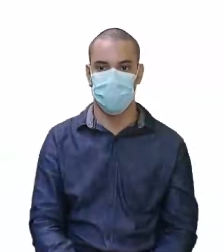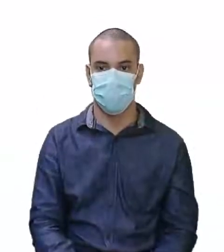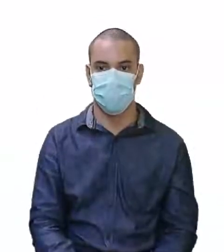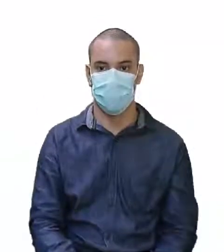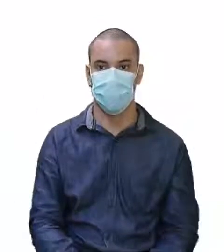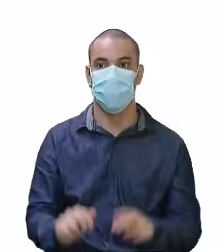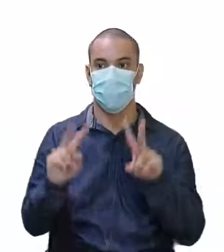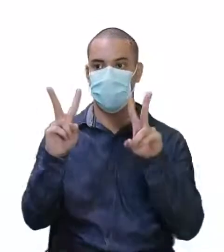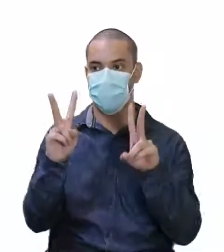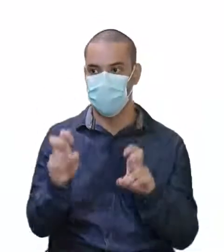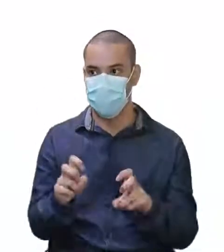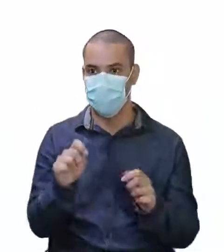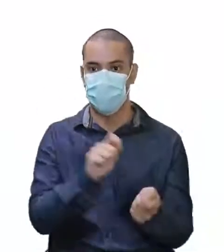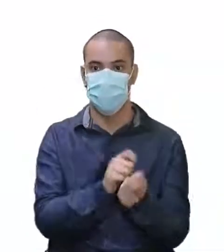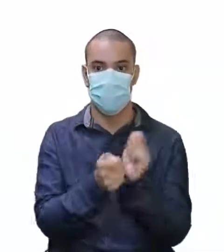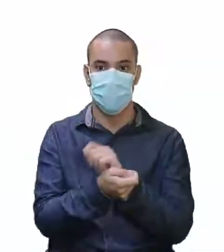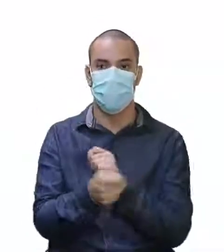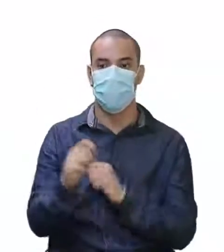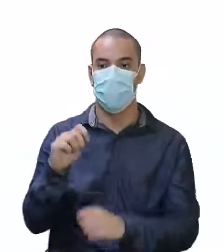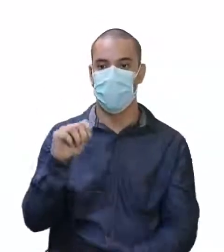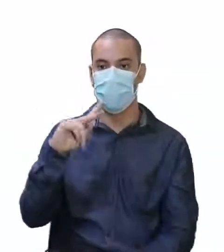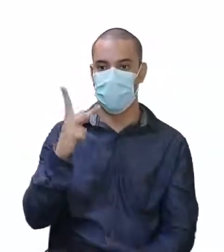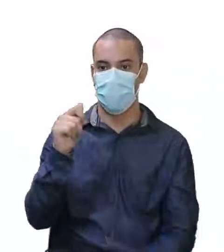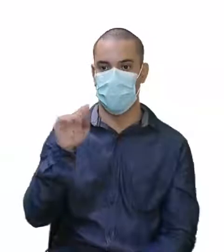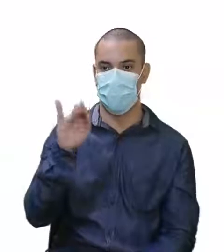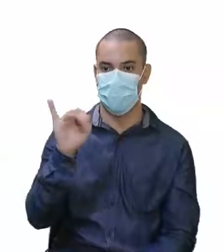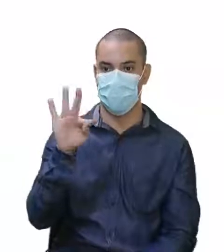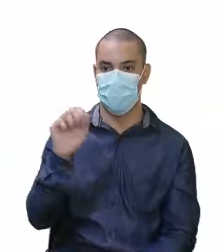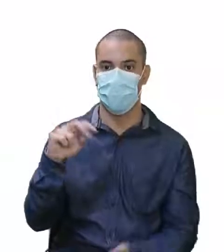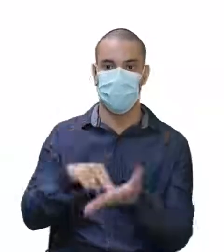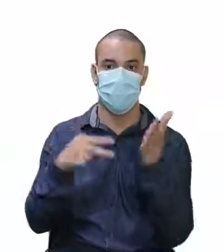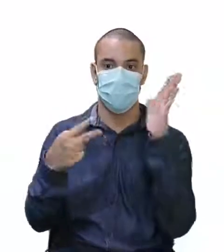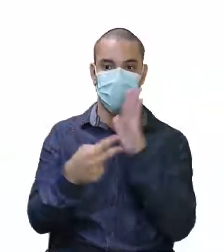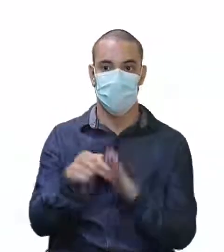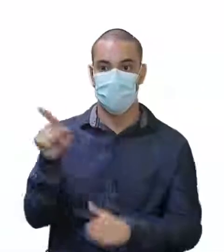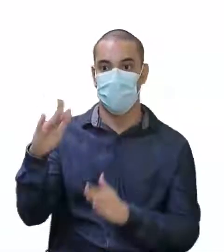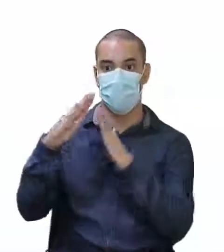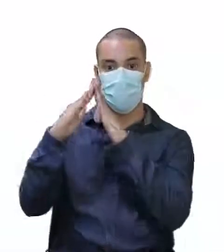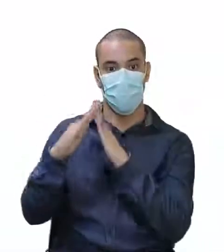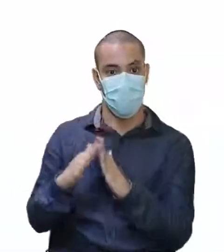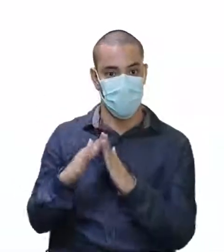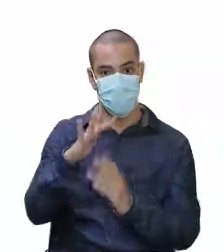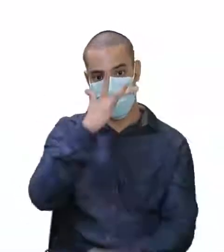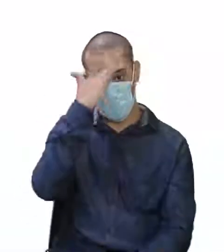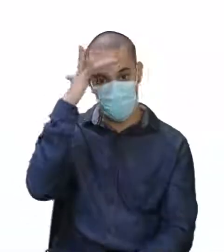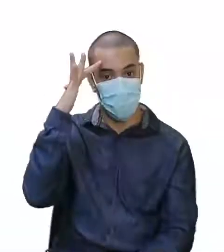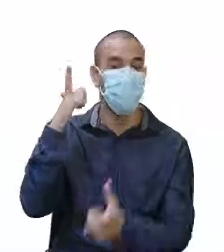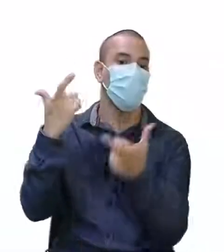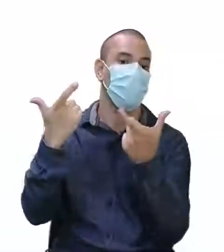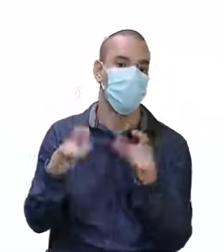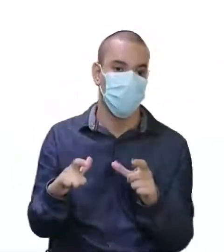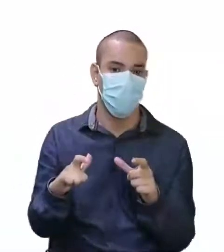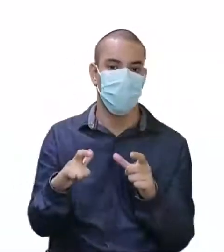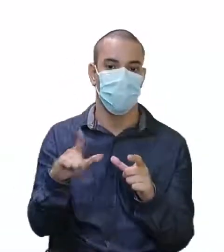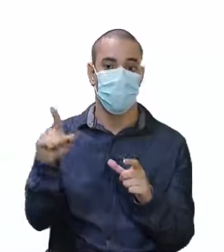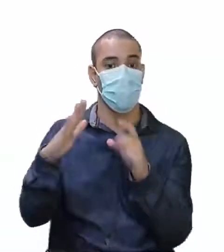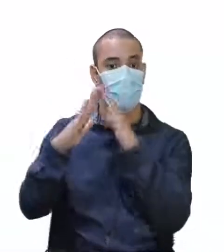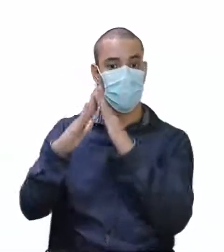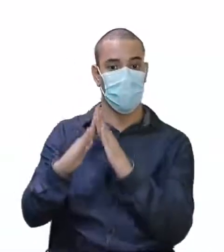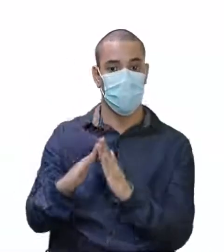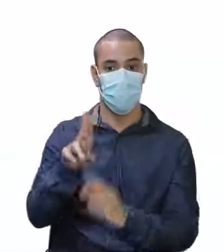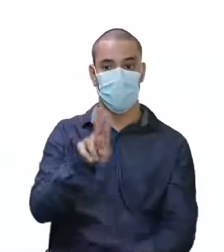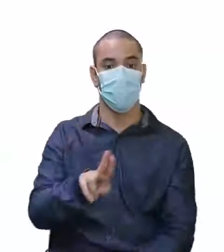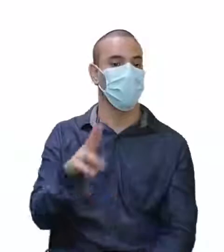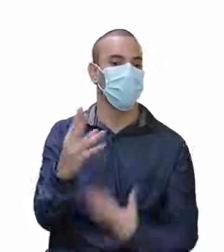termo habitat significa, do latim, significa ele habita, ou seja, é onde a pessoa mora, é onde o indivíduo mora, né? E ele